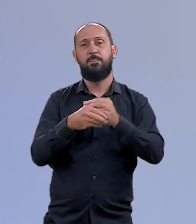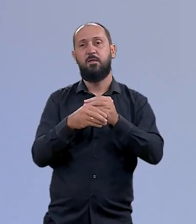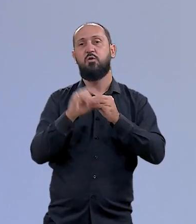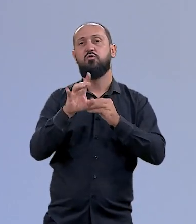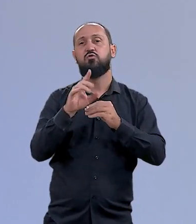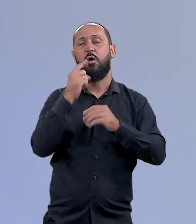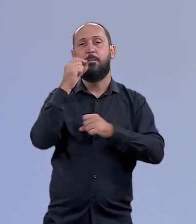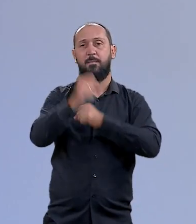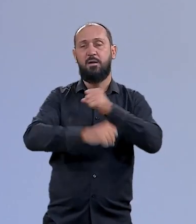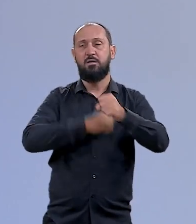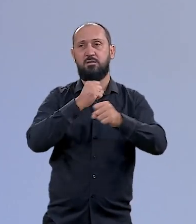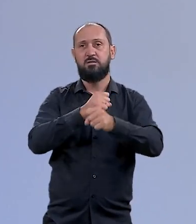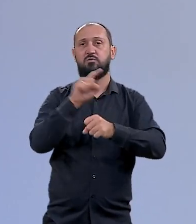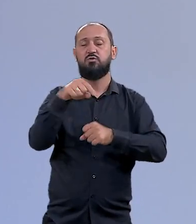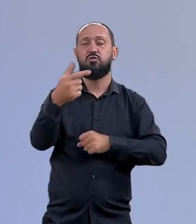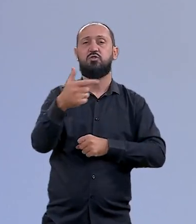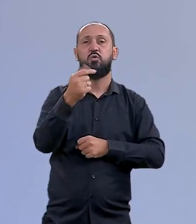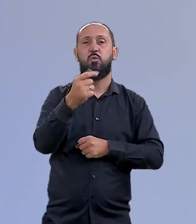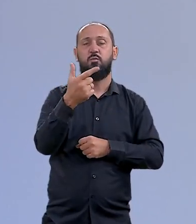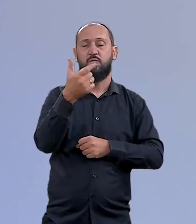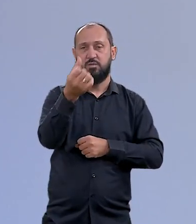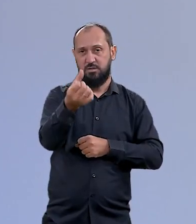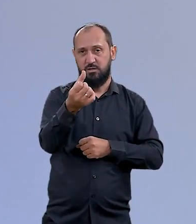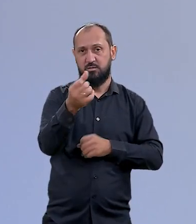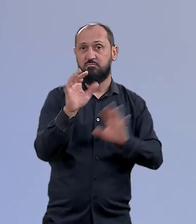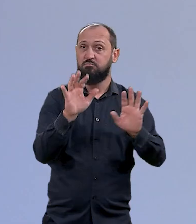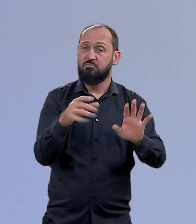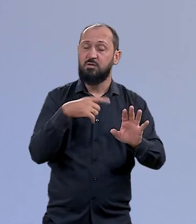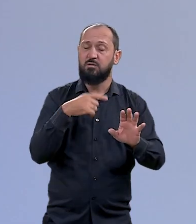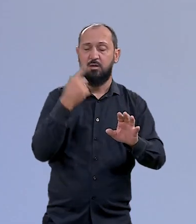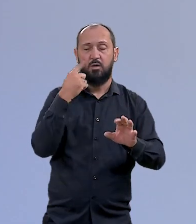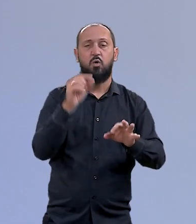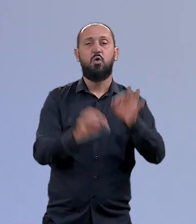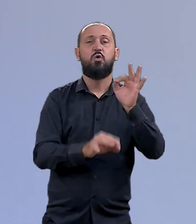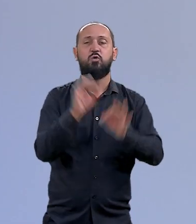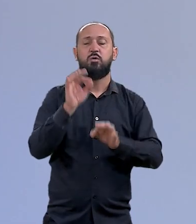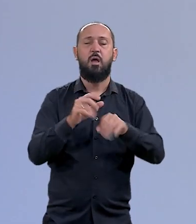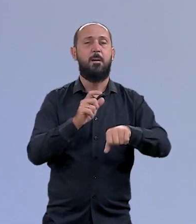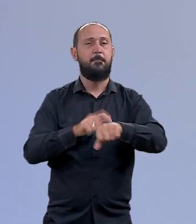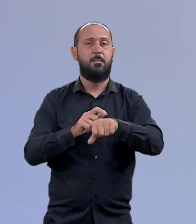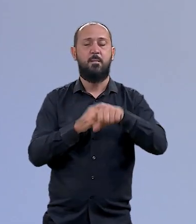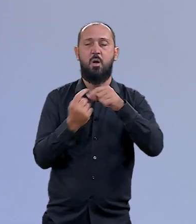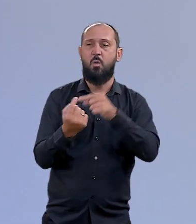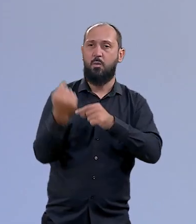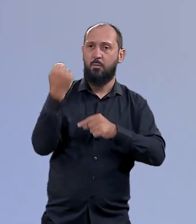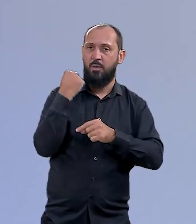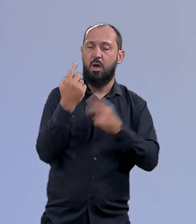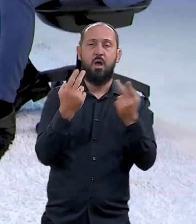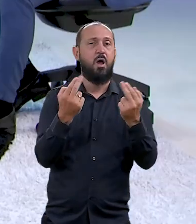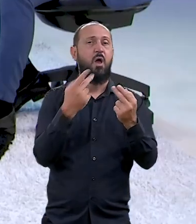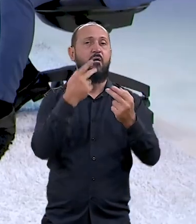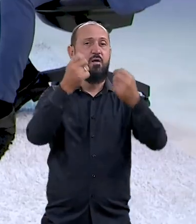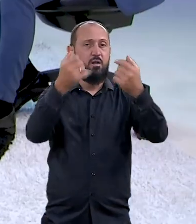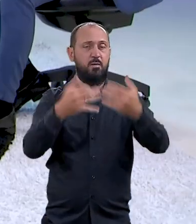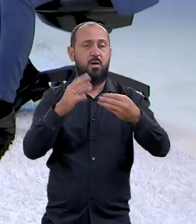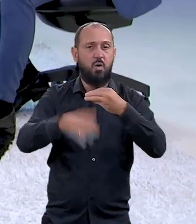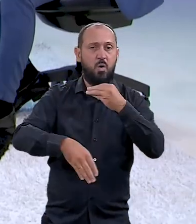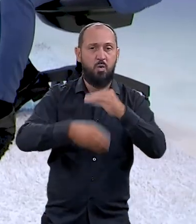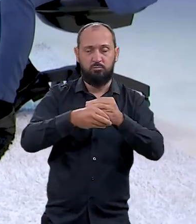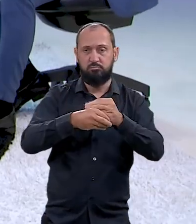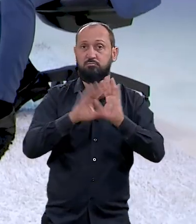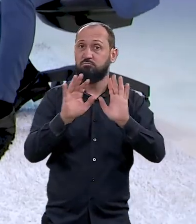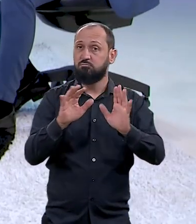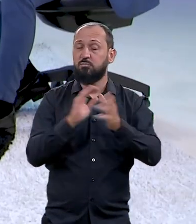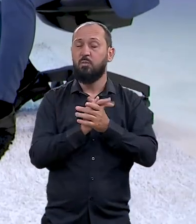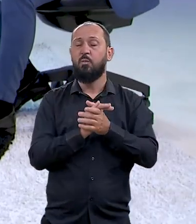em situações anteriores, mesmo falando de uma emenda constitucional, né? Porque nós temos uma emenda constitucional ferindo vários